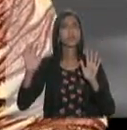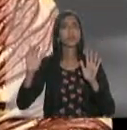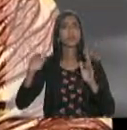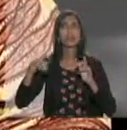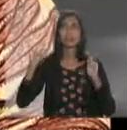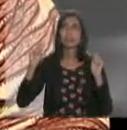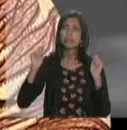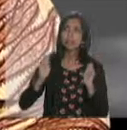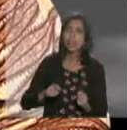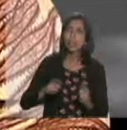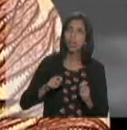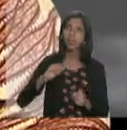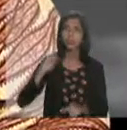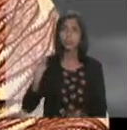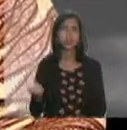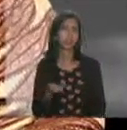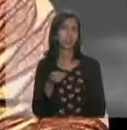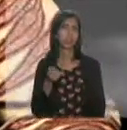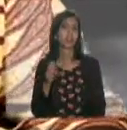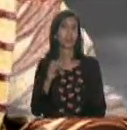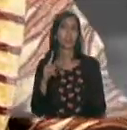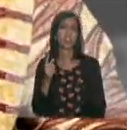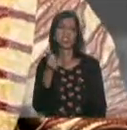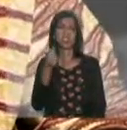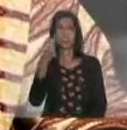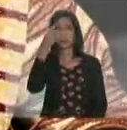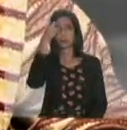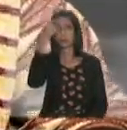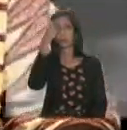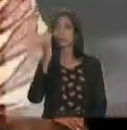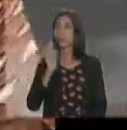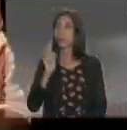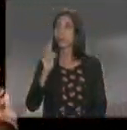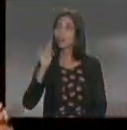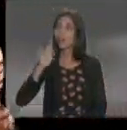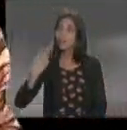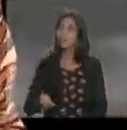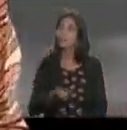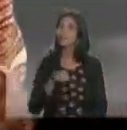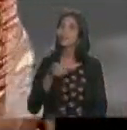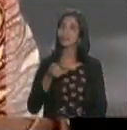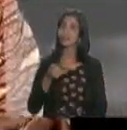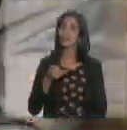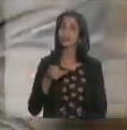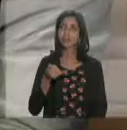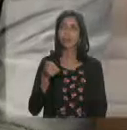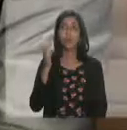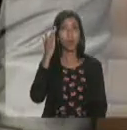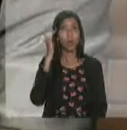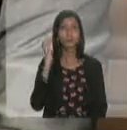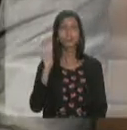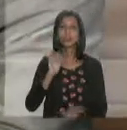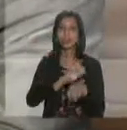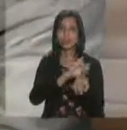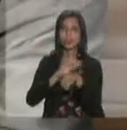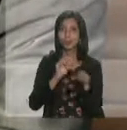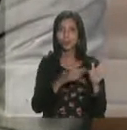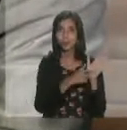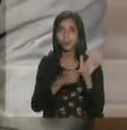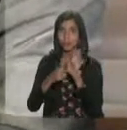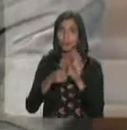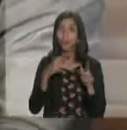essas possibilidades, né, não foi nem pela grana, mas essa possibilidade... Imagino que essa exposição, porque é